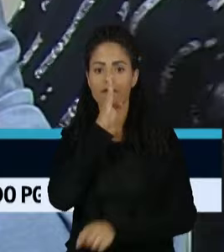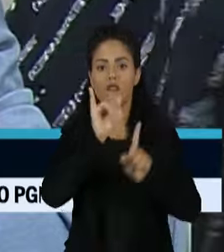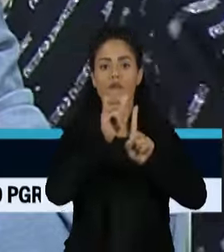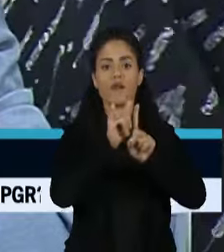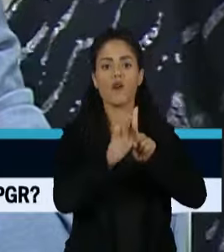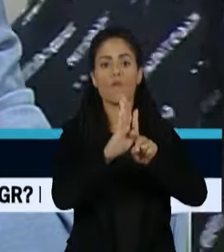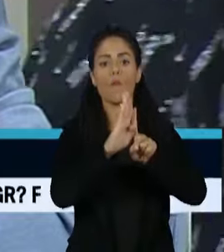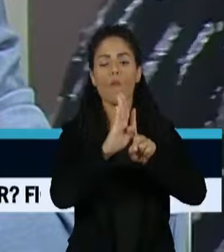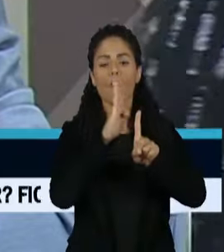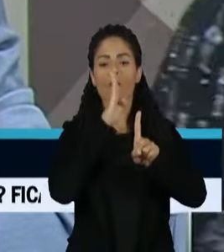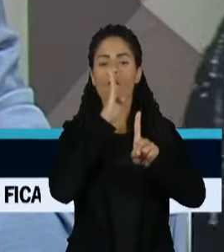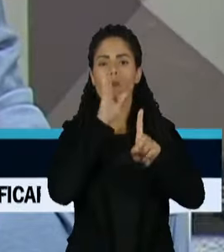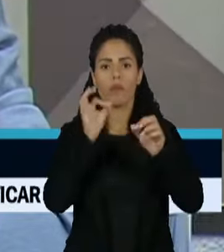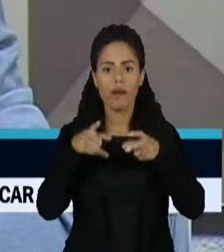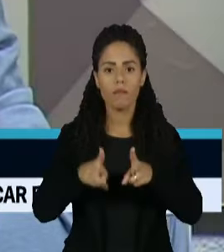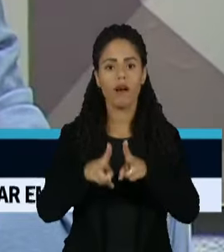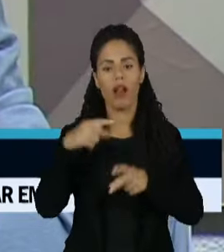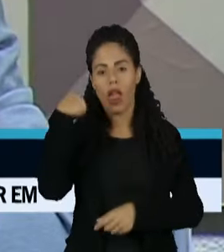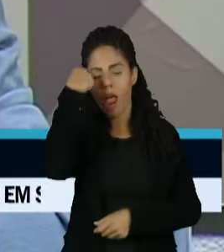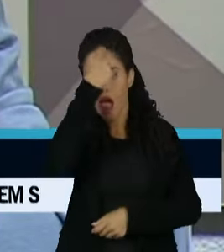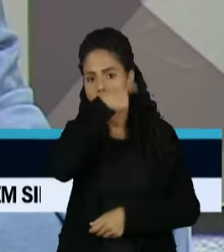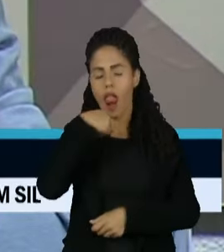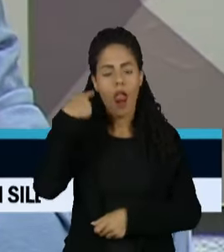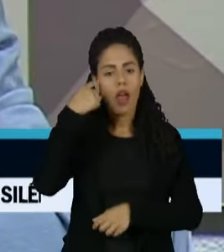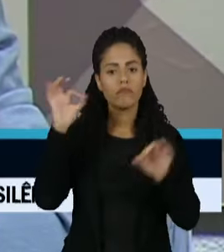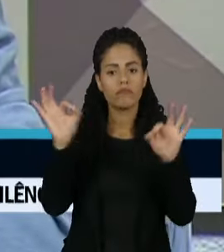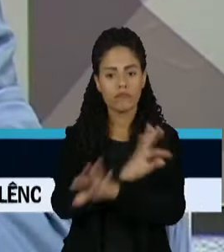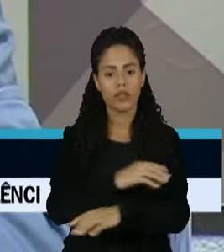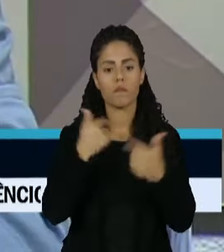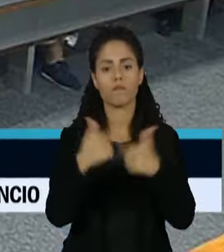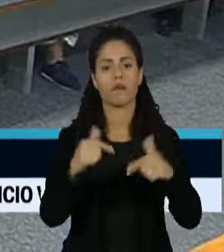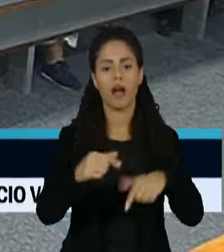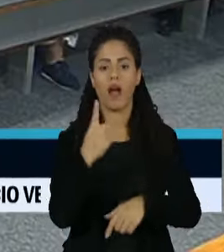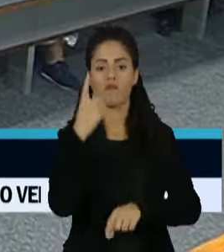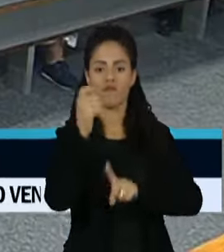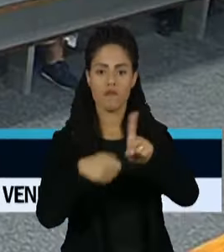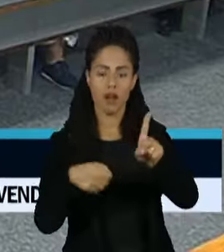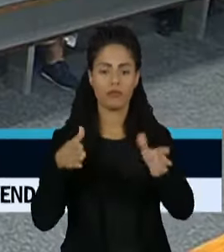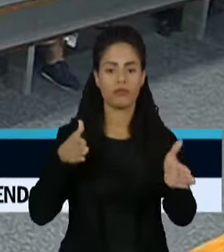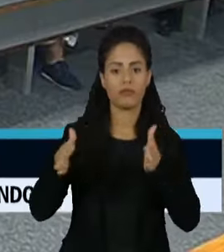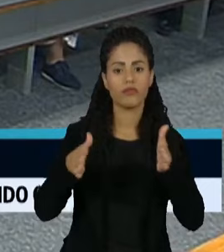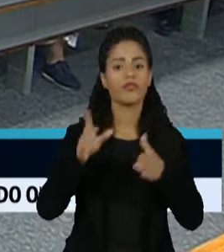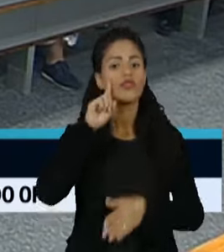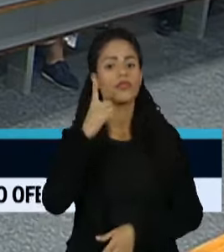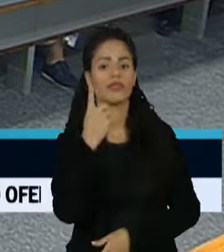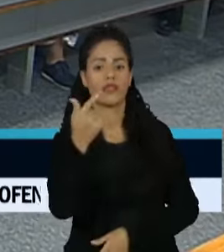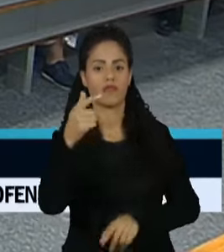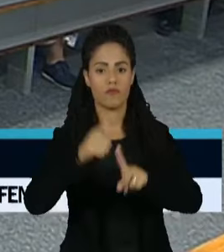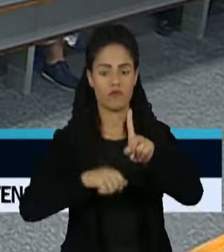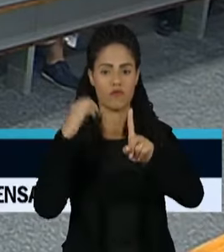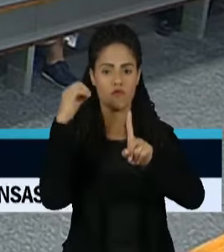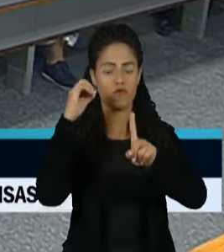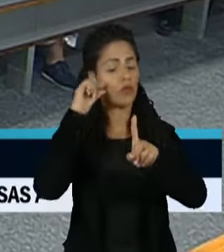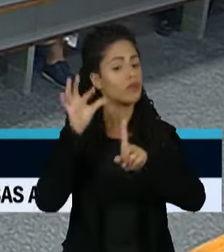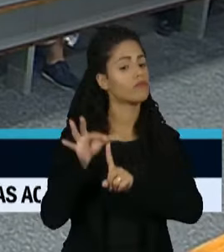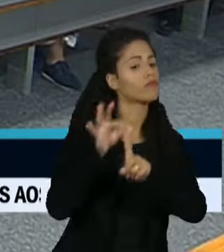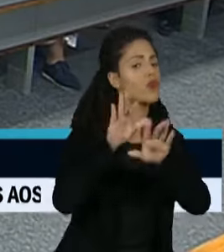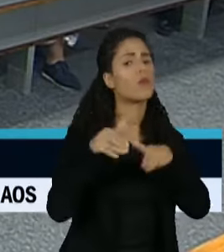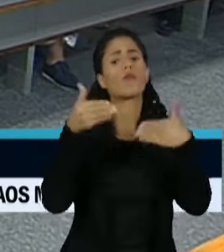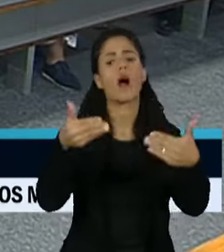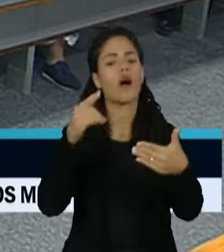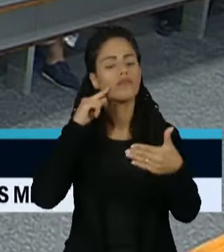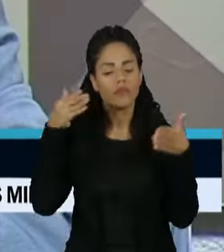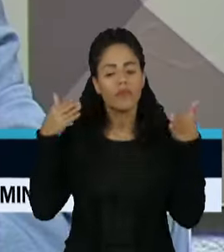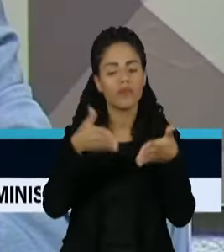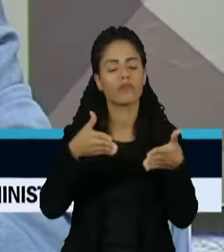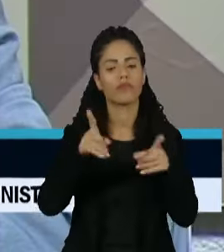A comissão corre contra o tempo e deve concluir os trabalhos daqui menos de um mês, em 17 de outubro. A prioridade seria focar